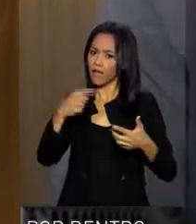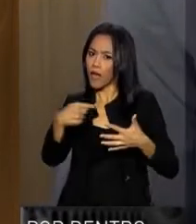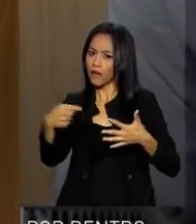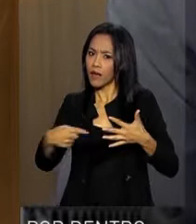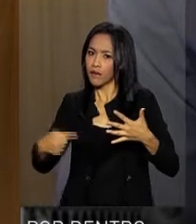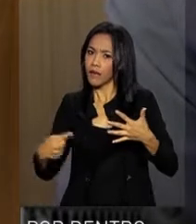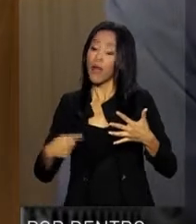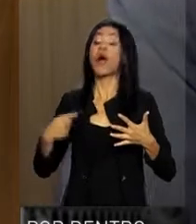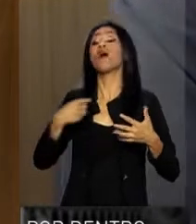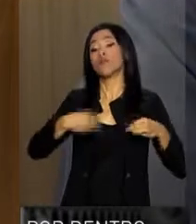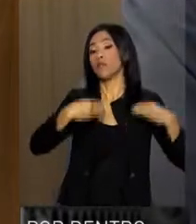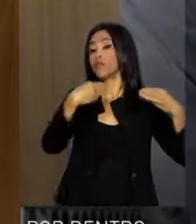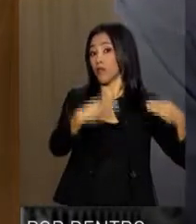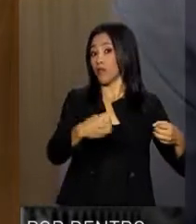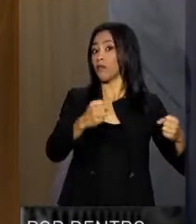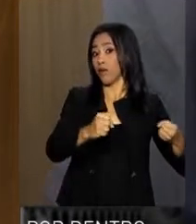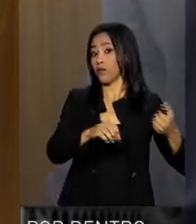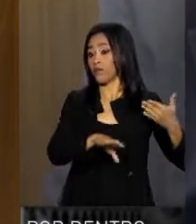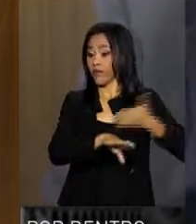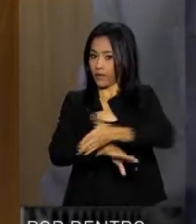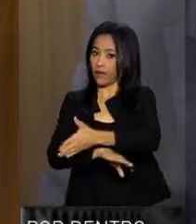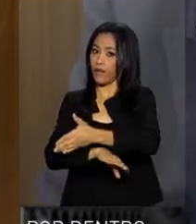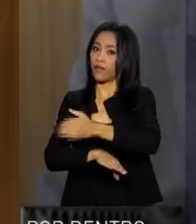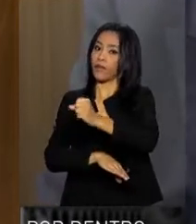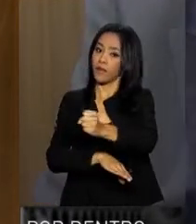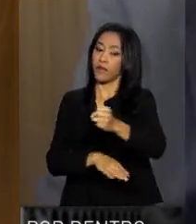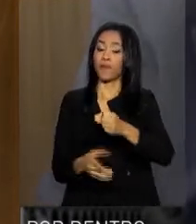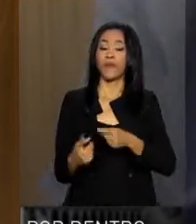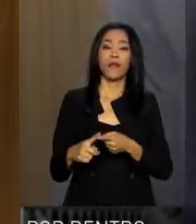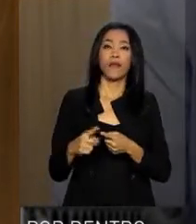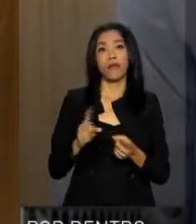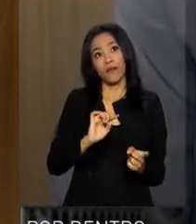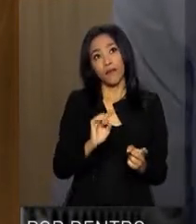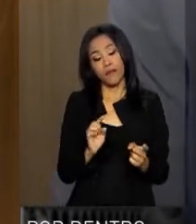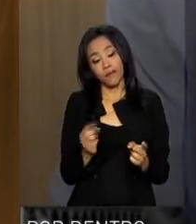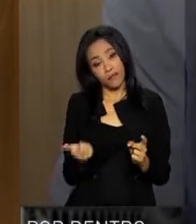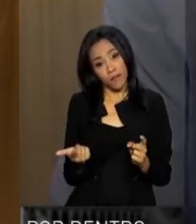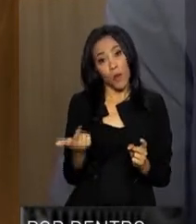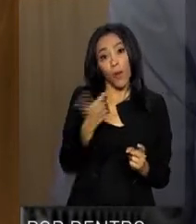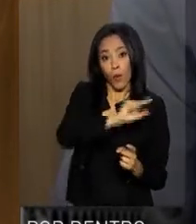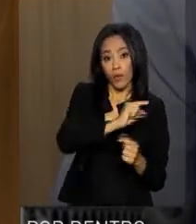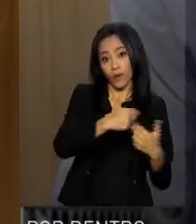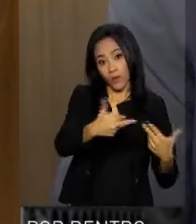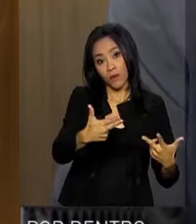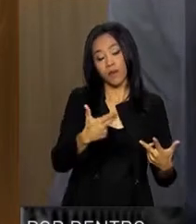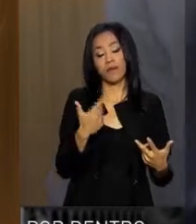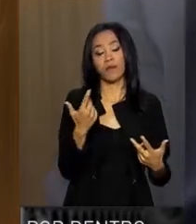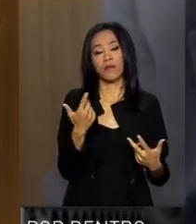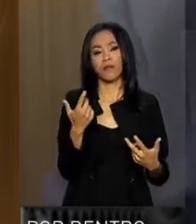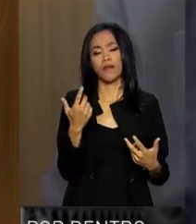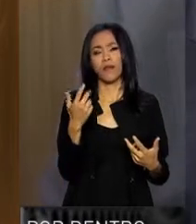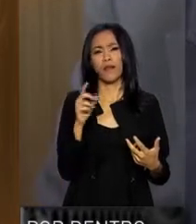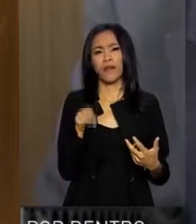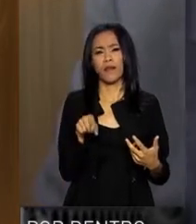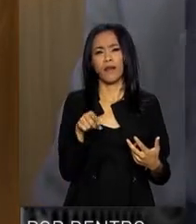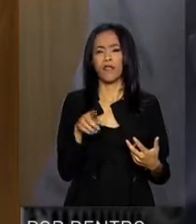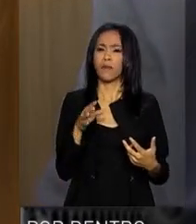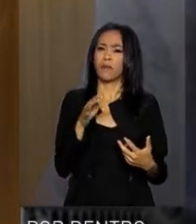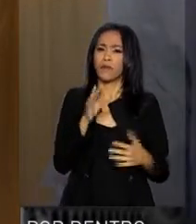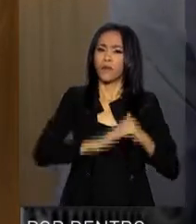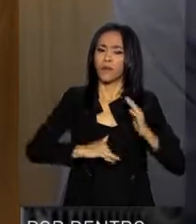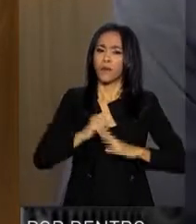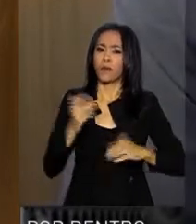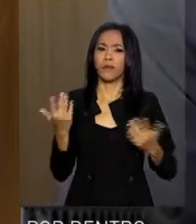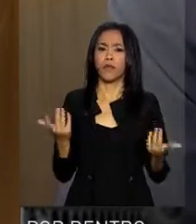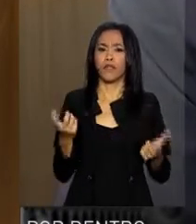pode também entrar por outro lado agora nas na conversão das dívidas do